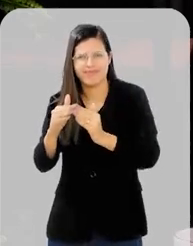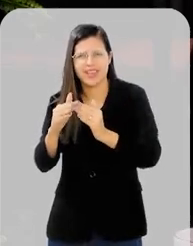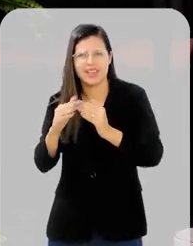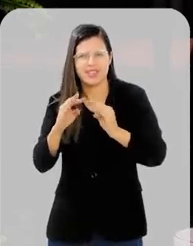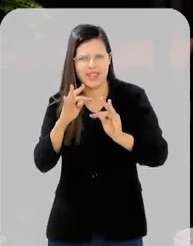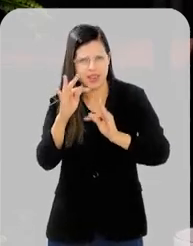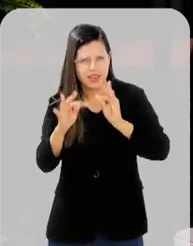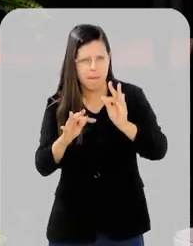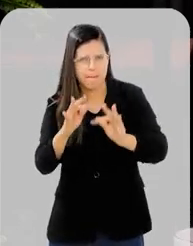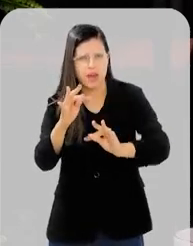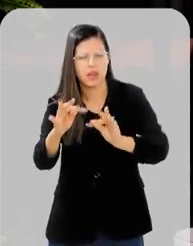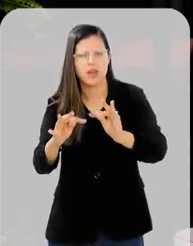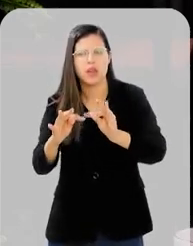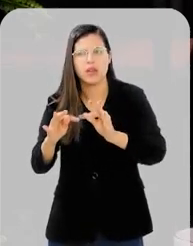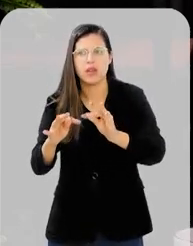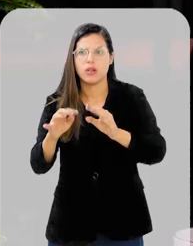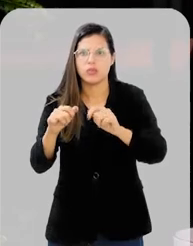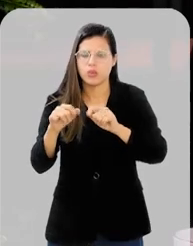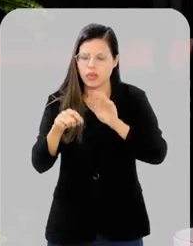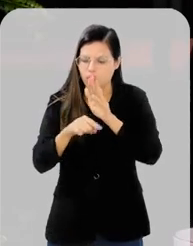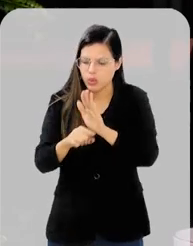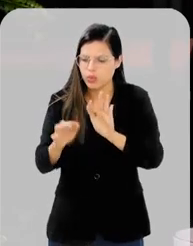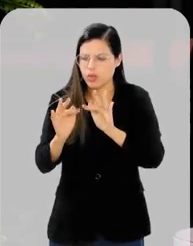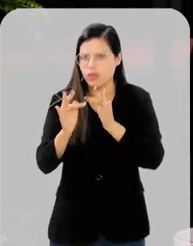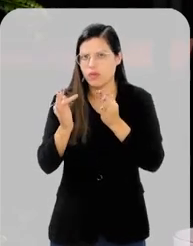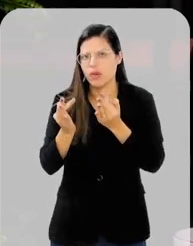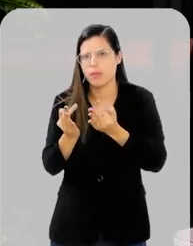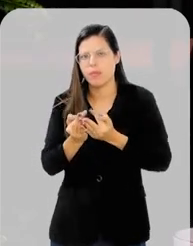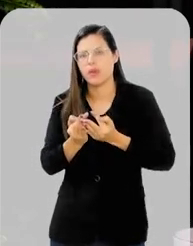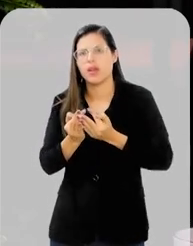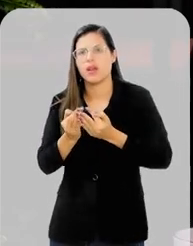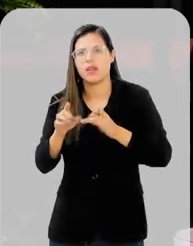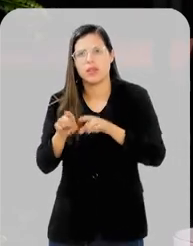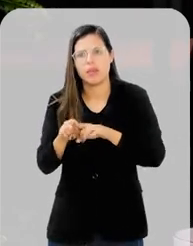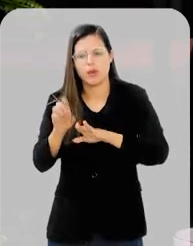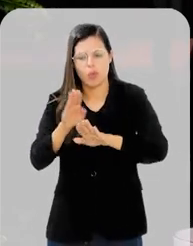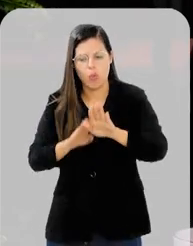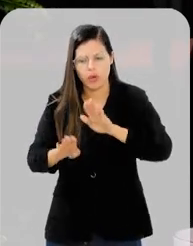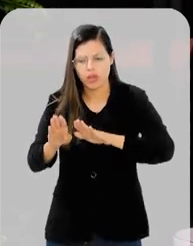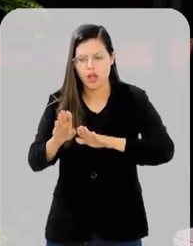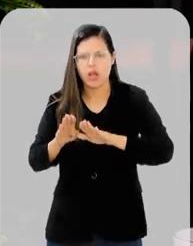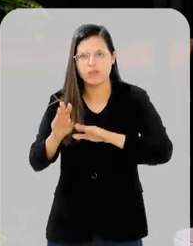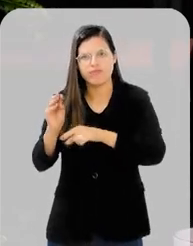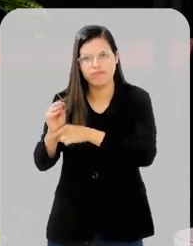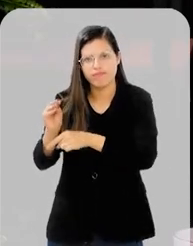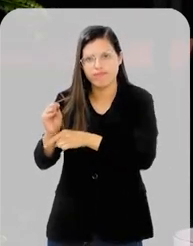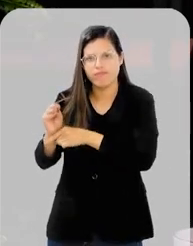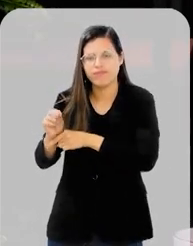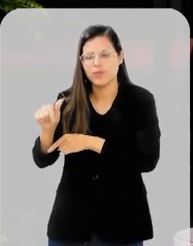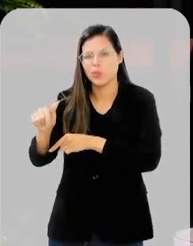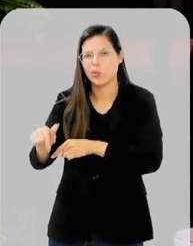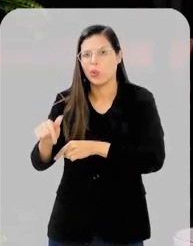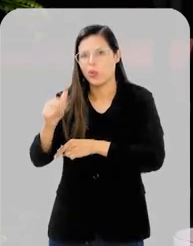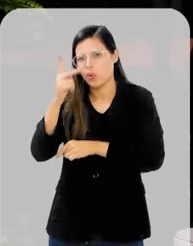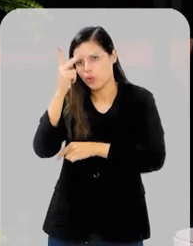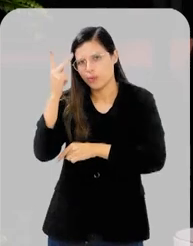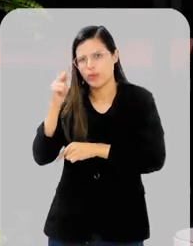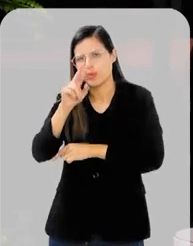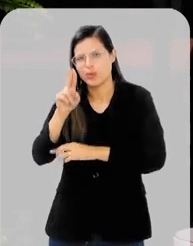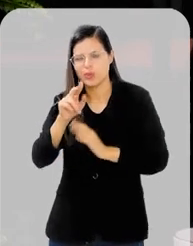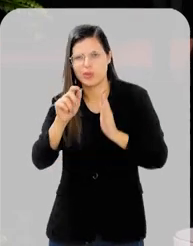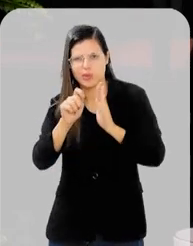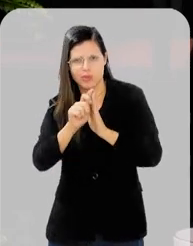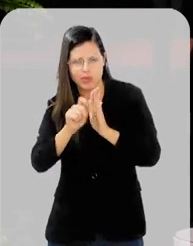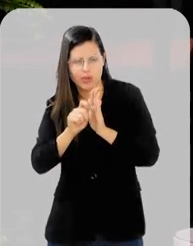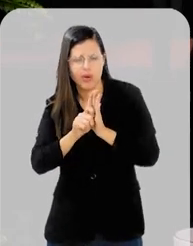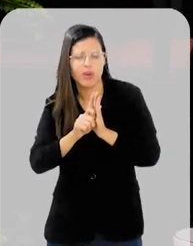famílias para liberação dos do Cuidado com os adictos enfim e eu acho que isso tem sido eh